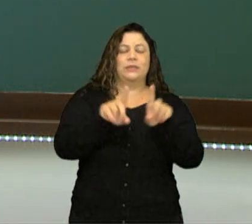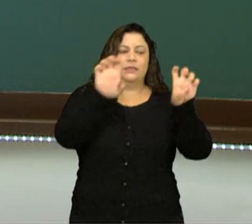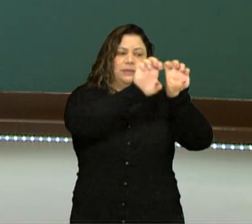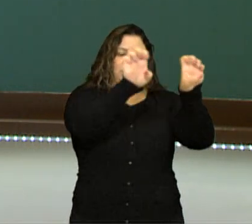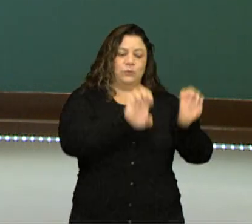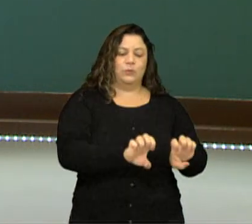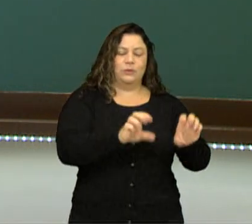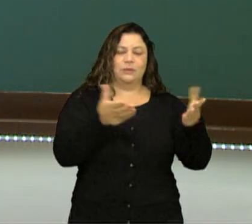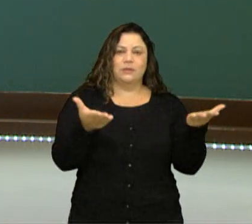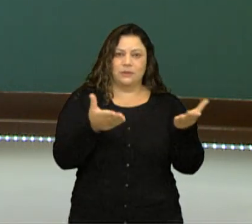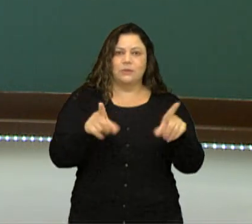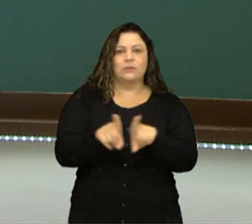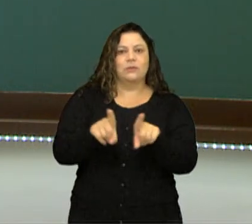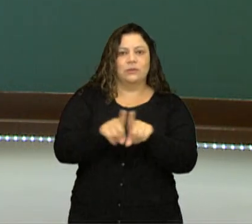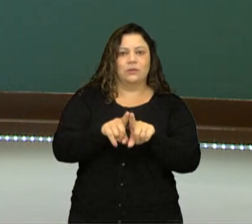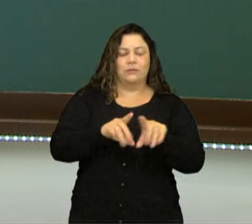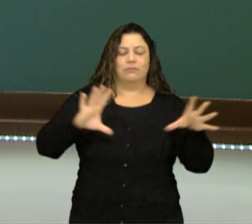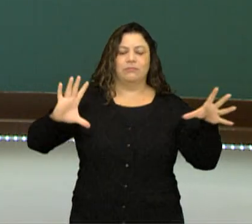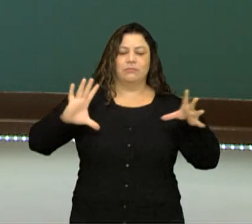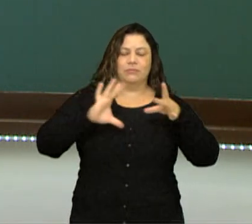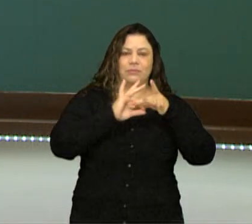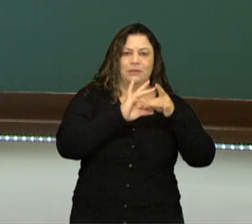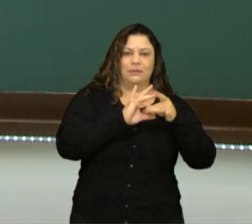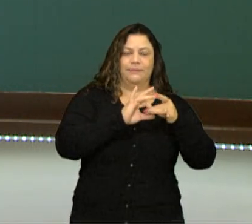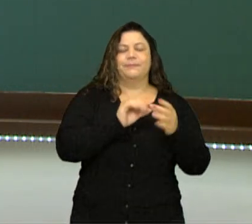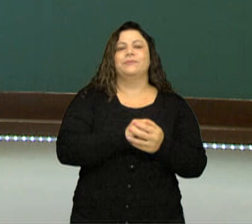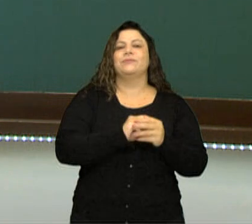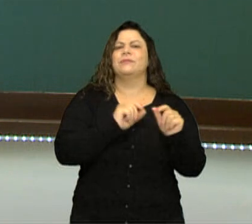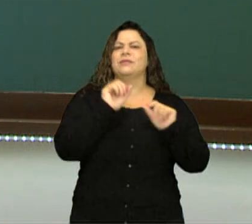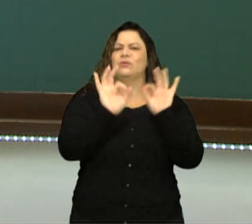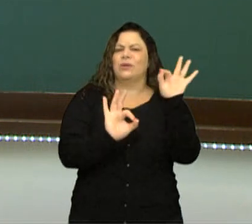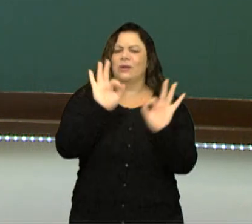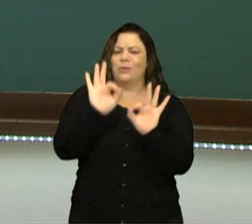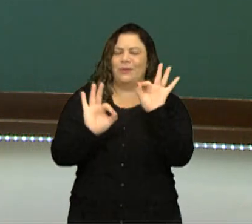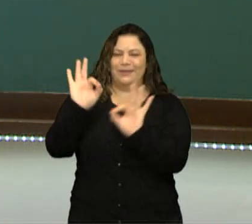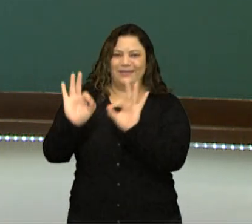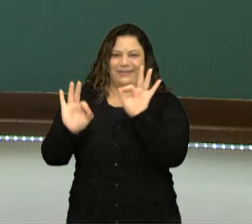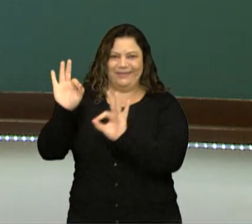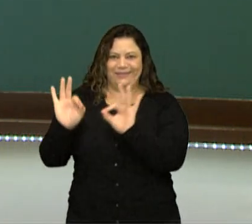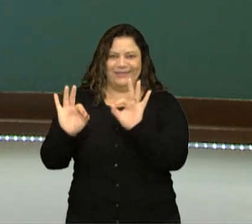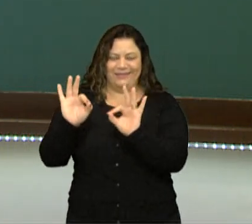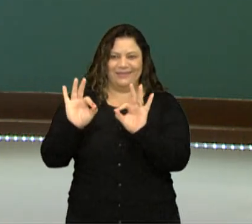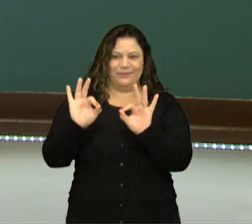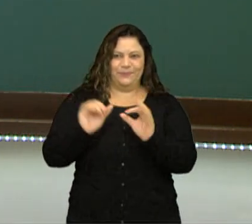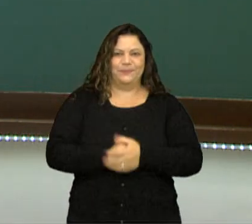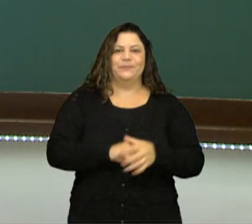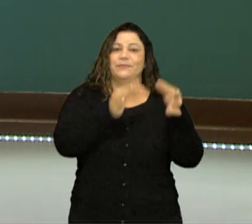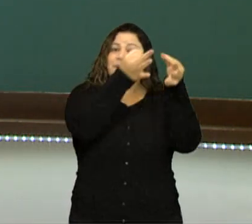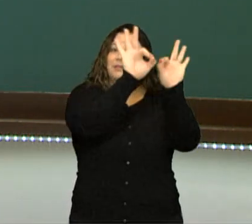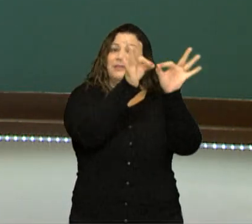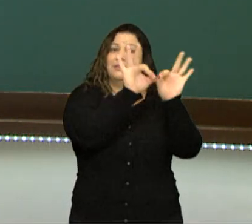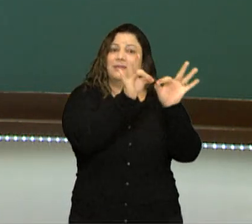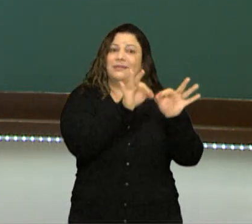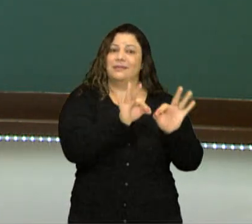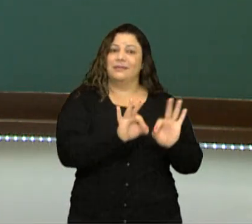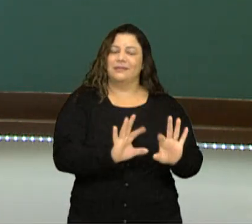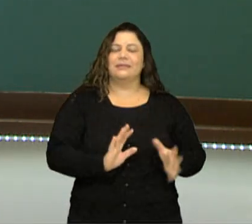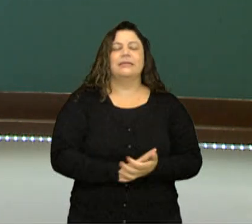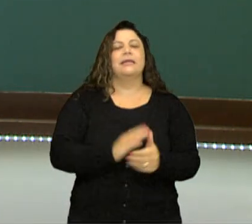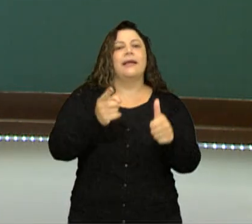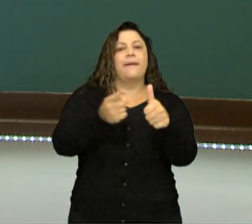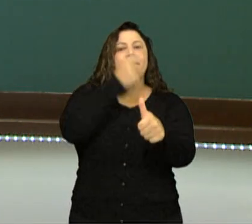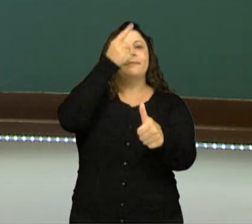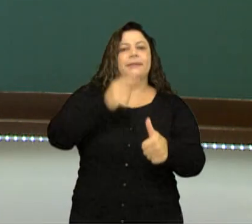estrutura, na sua sintaxe, na sua organização. Observe o primeiro deles. Que